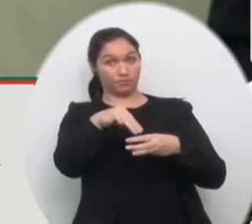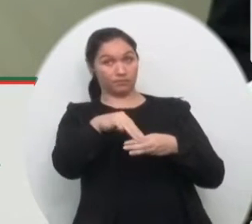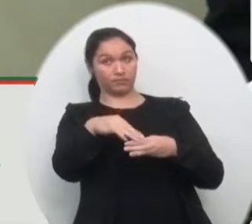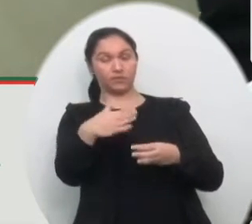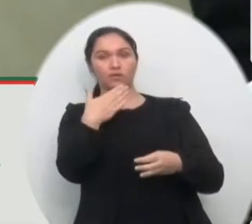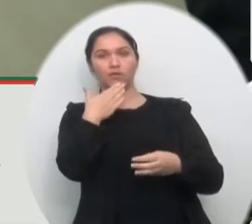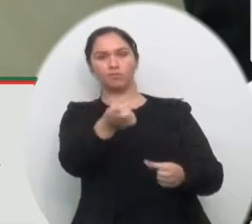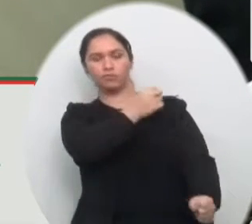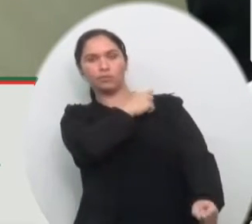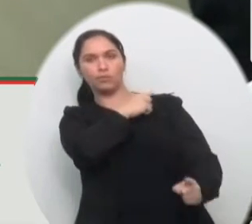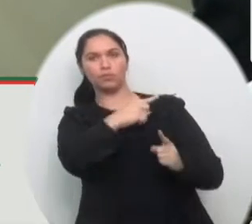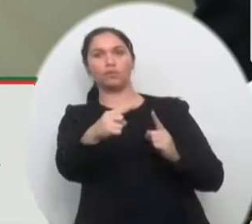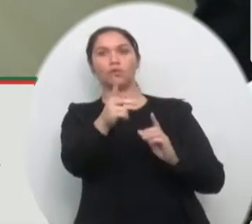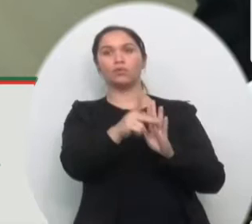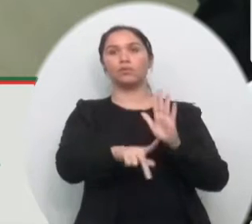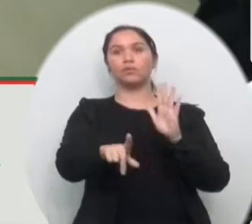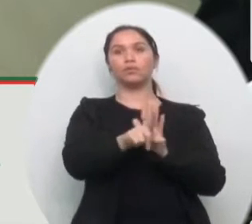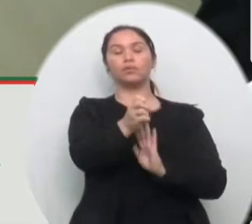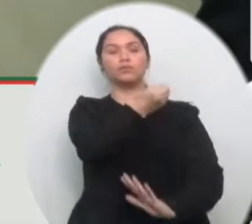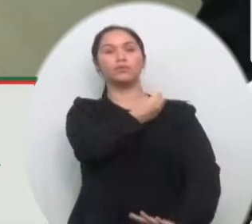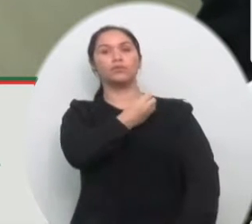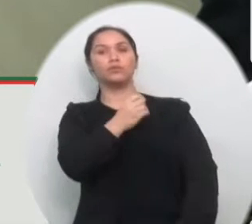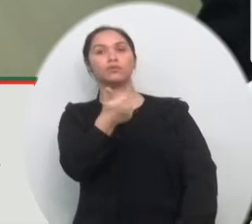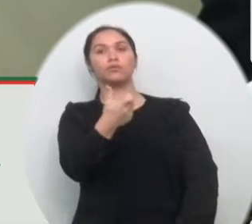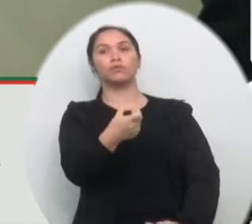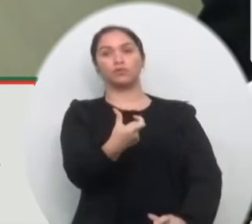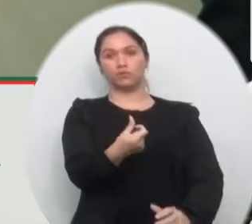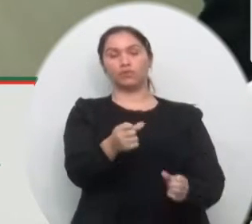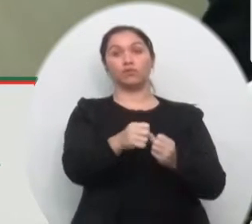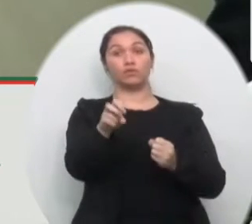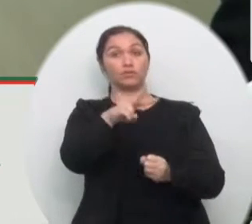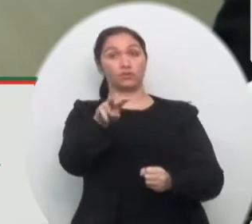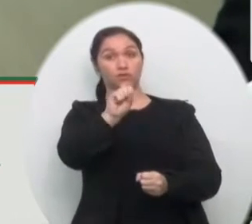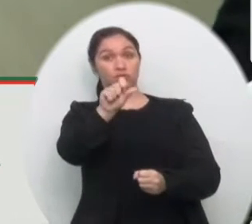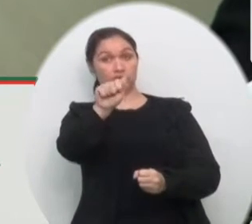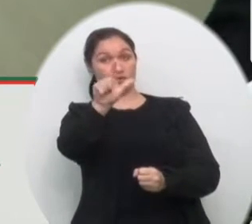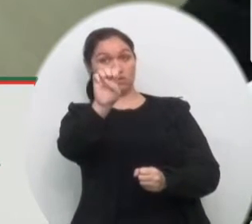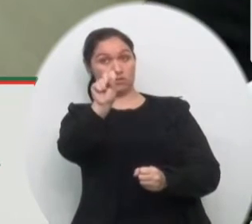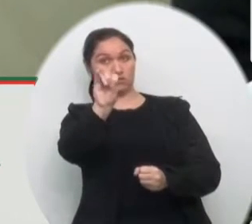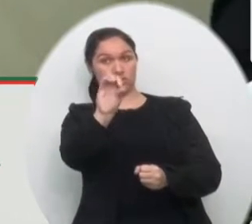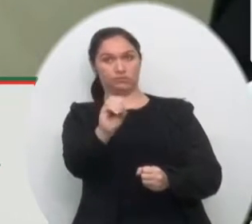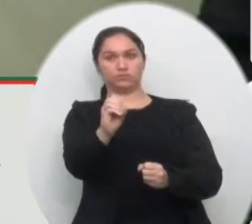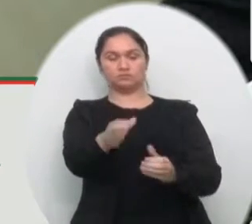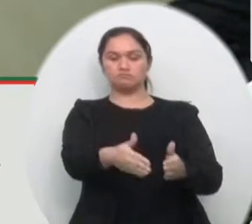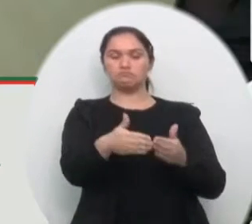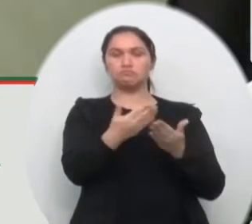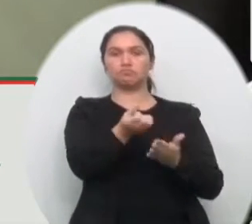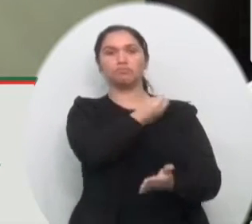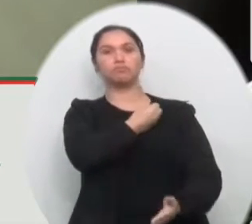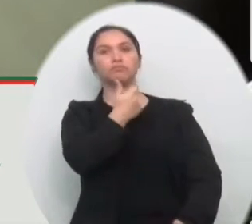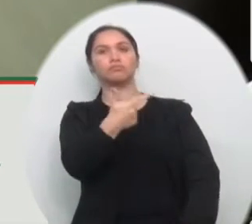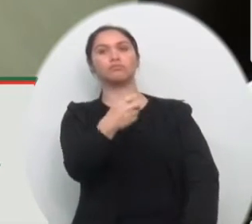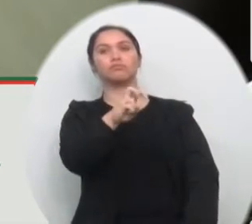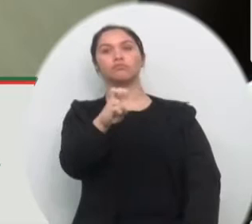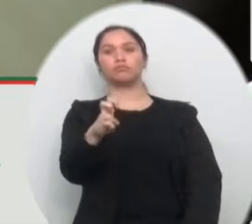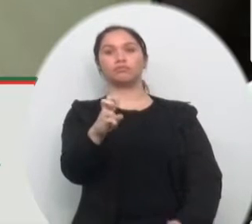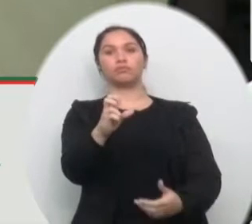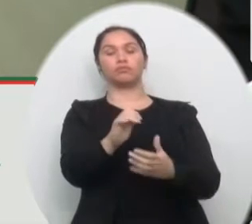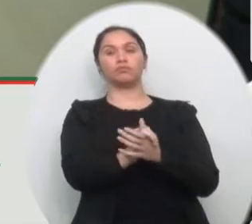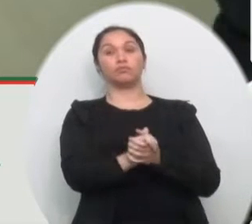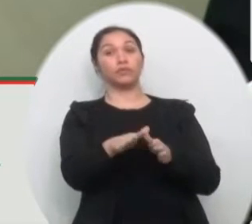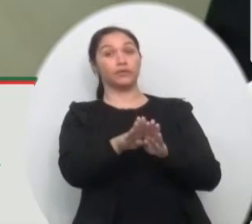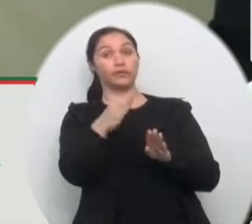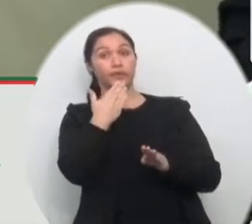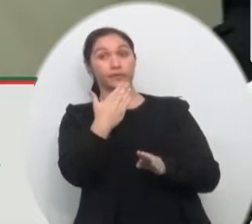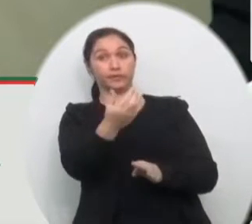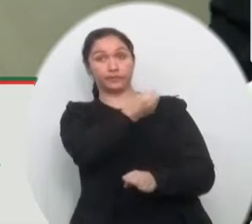PL 016/18, de autoria do vereador Salésio Lima. Requerimento número 255/18,